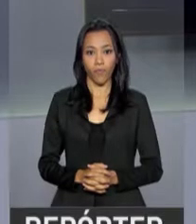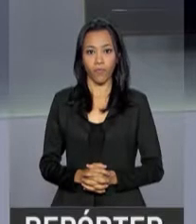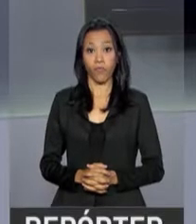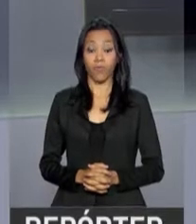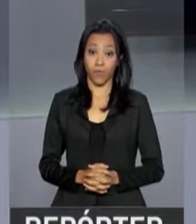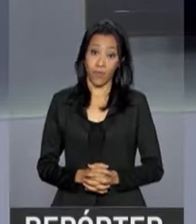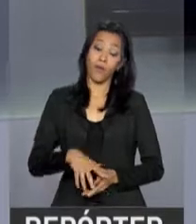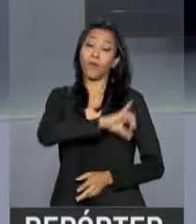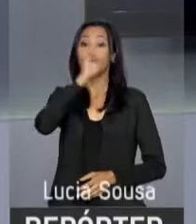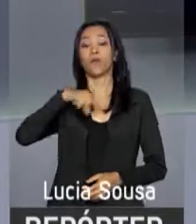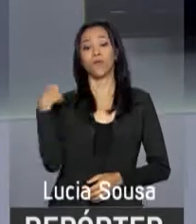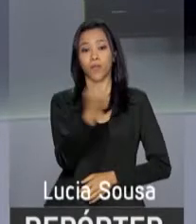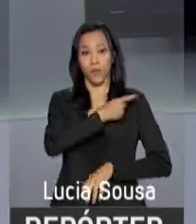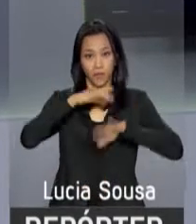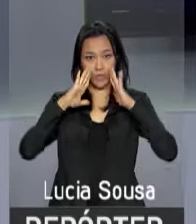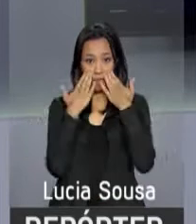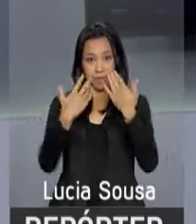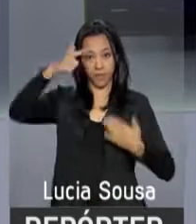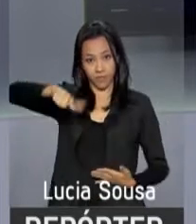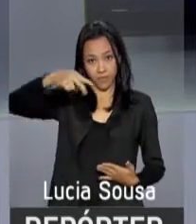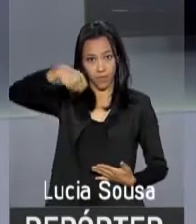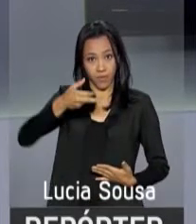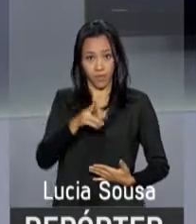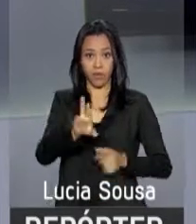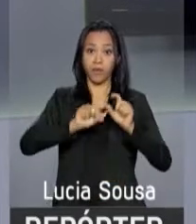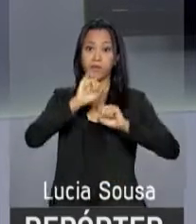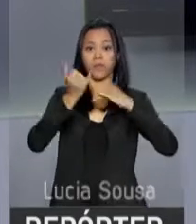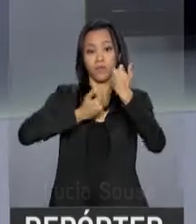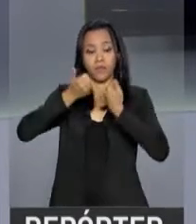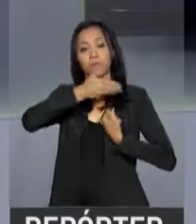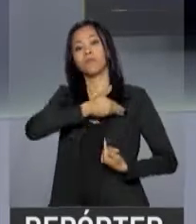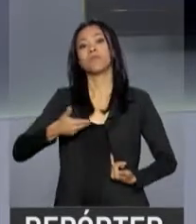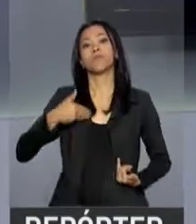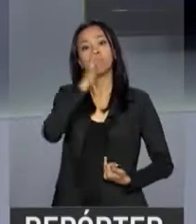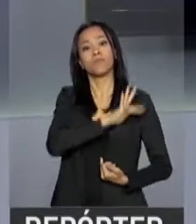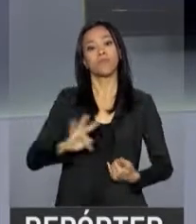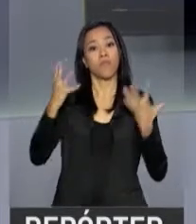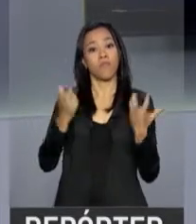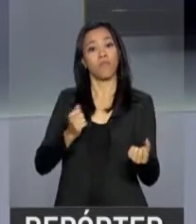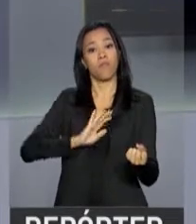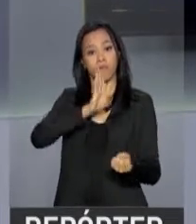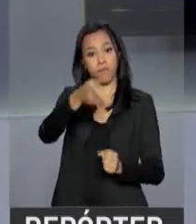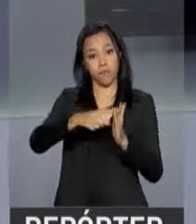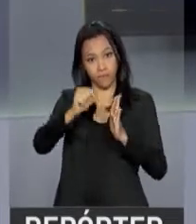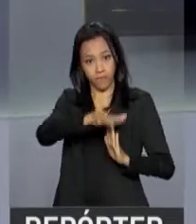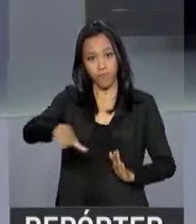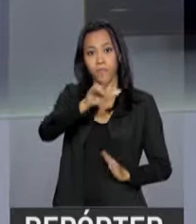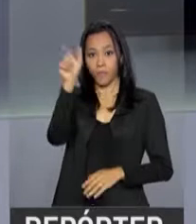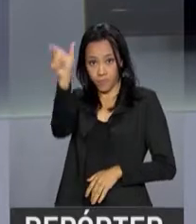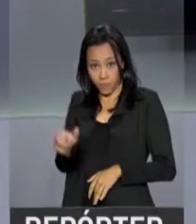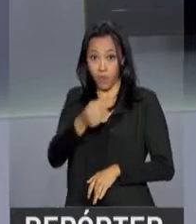olá estamos de volta com o repórter nbr as notícias do governo federal vamos ao palácio do planalto conversar com o repórter nem